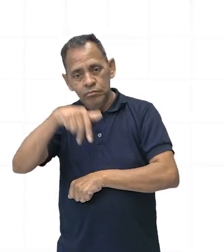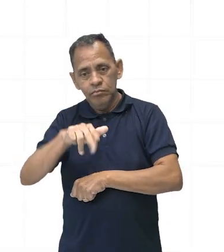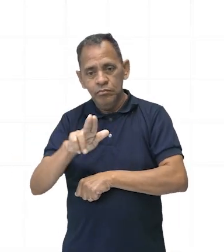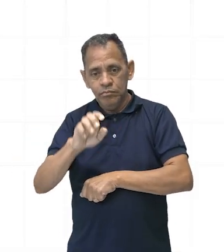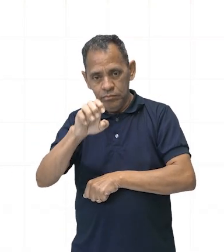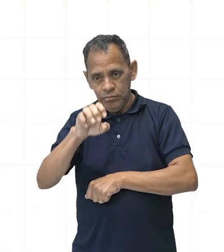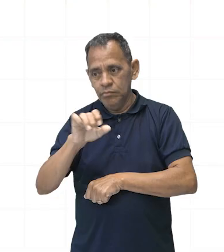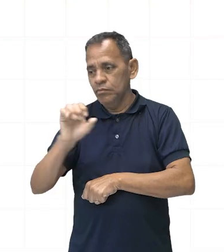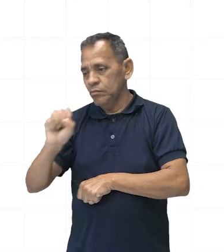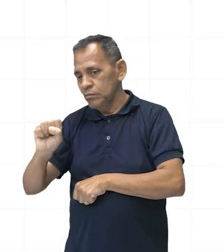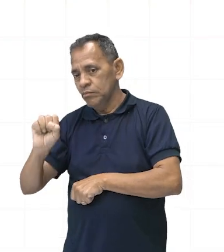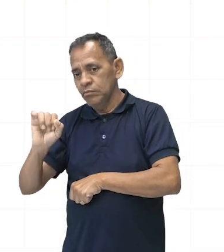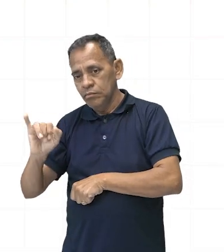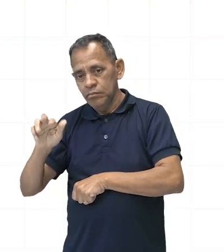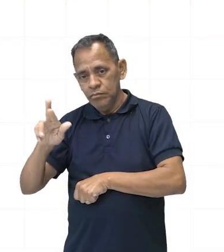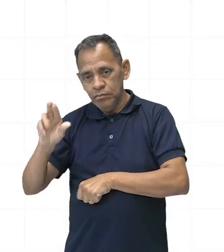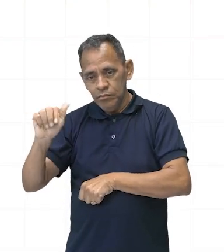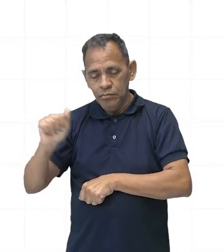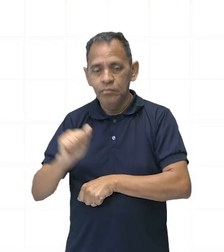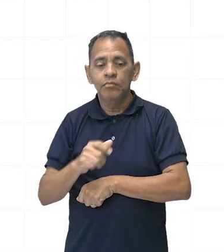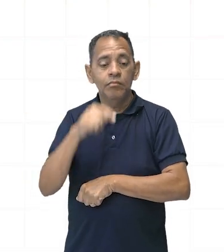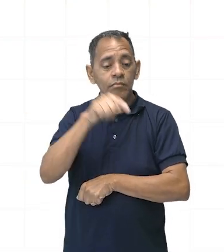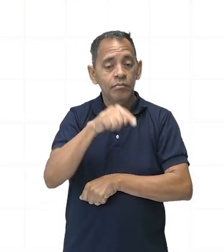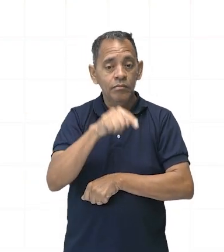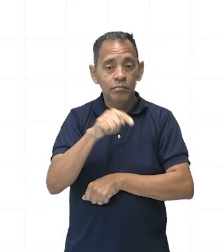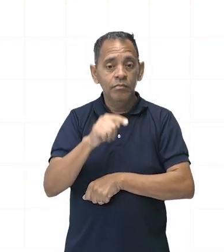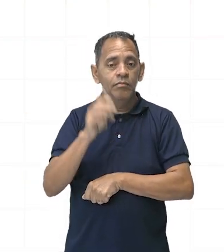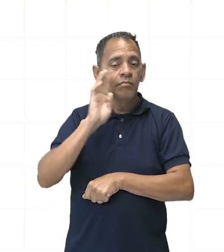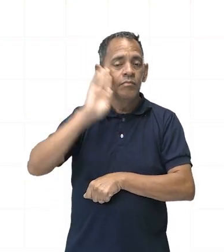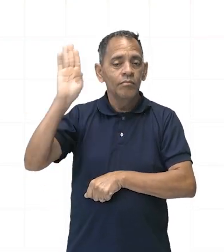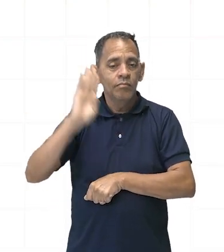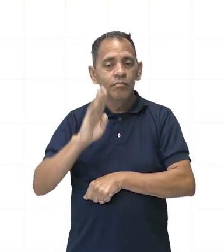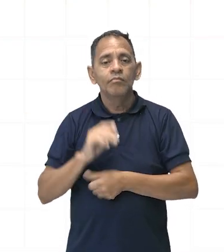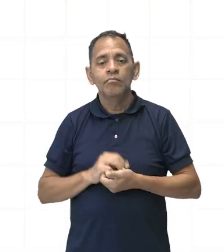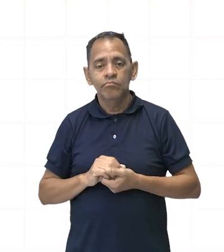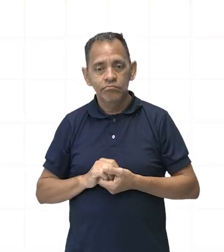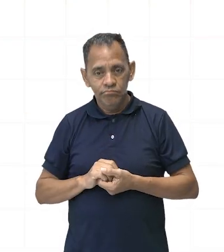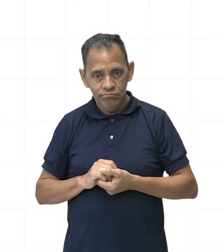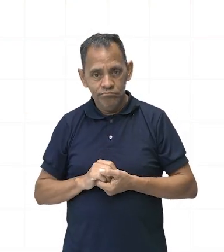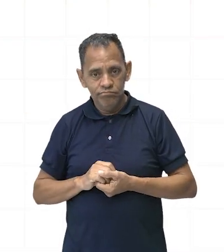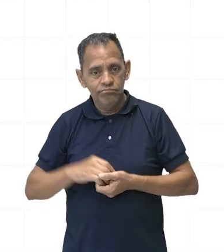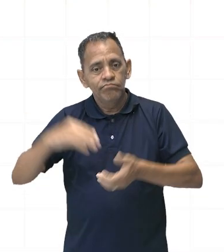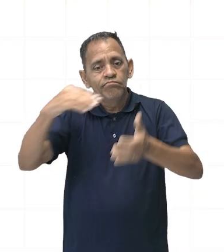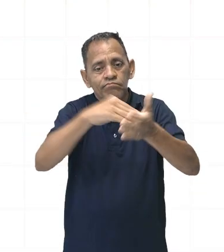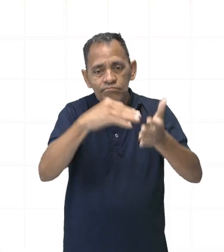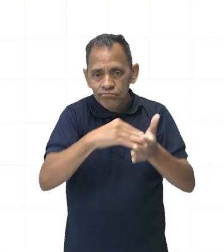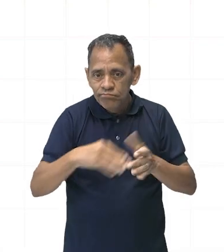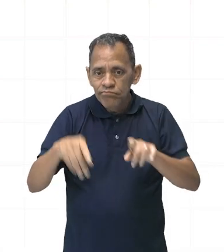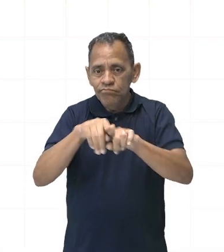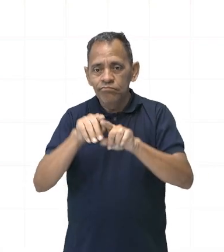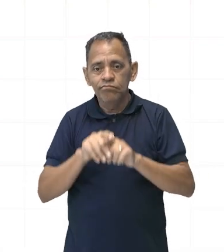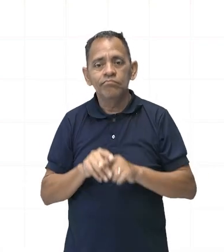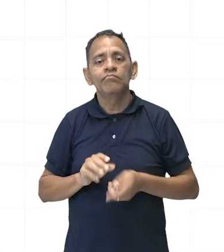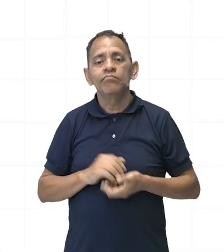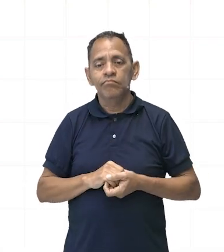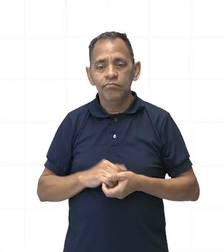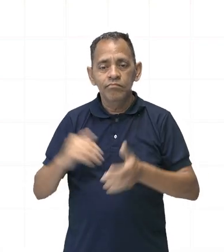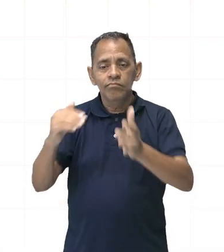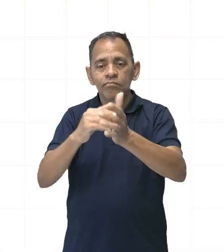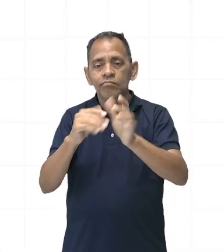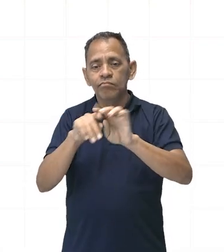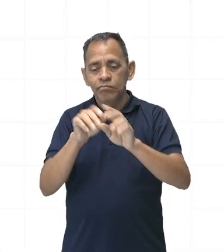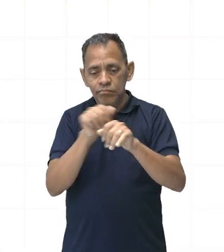ao Iraque, gente, vai ser a principal linha aí de resistência que impede a expansão do